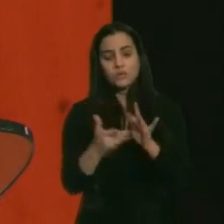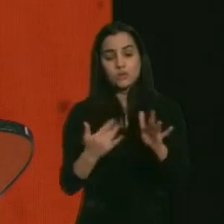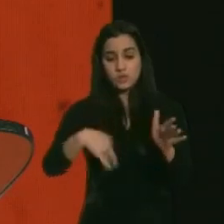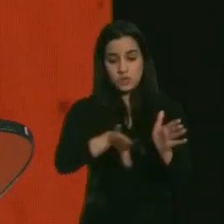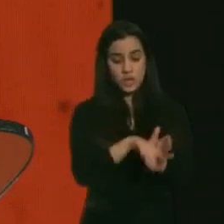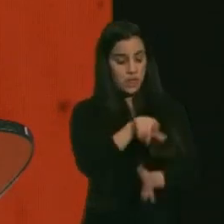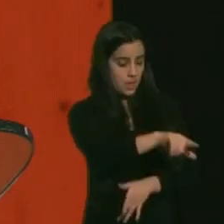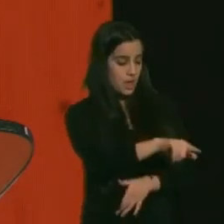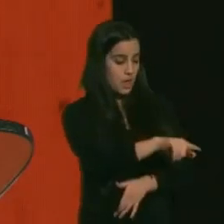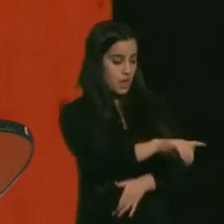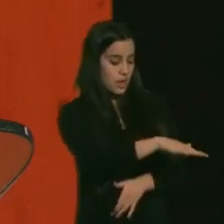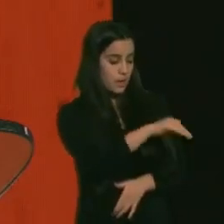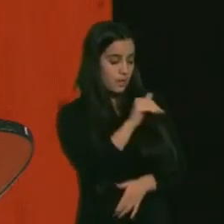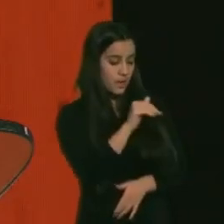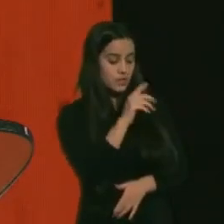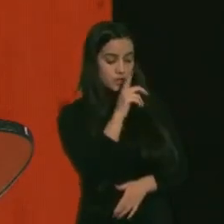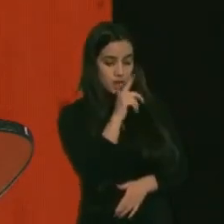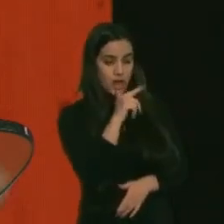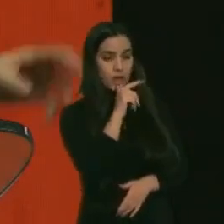tanque e pede água.